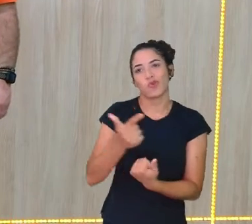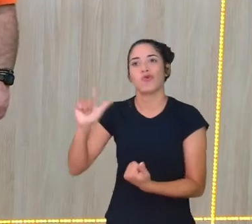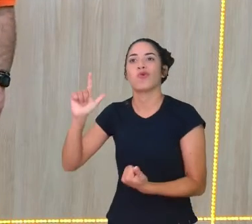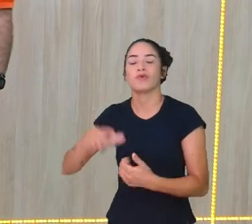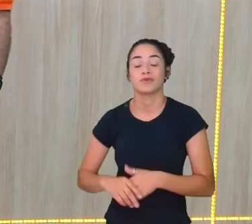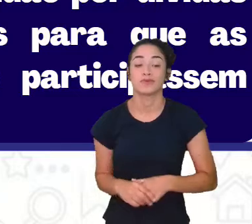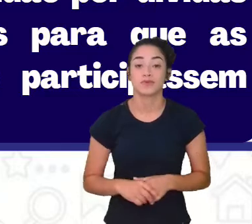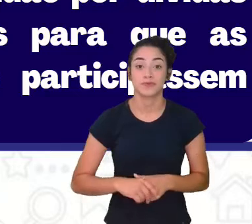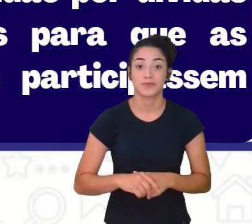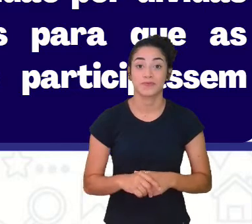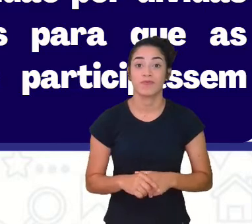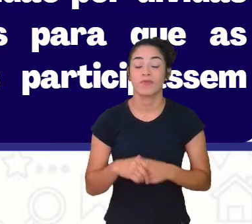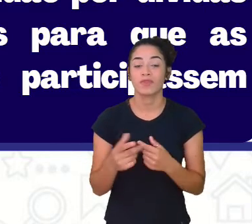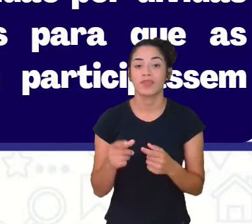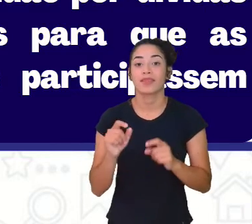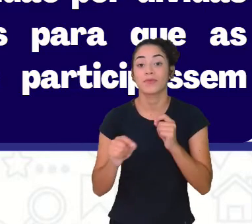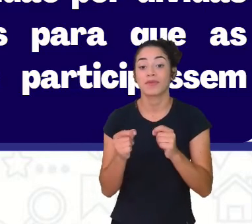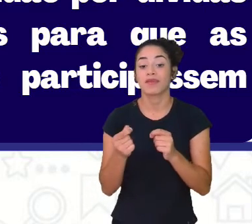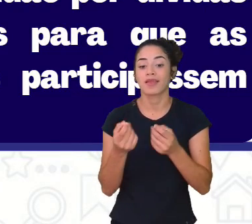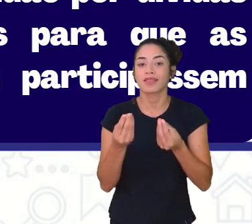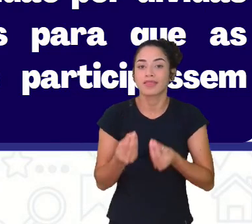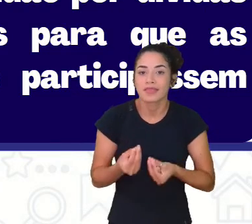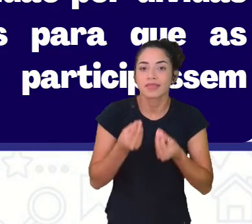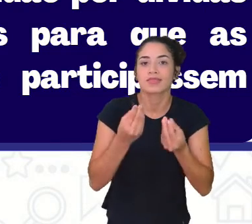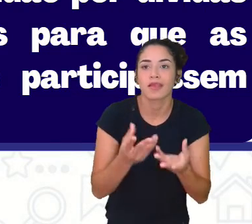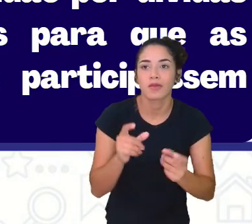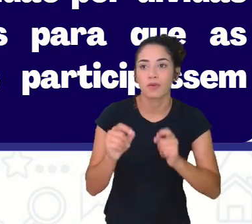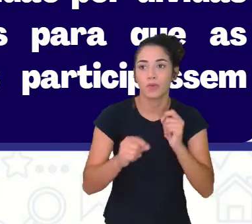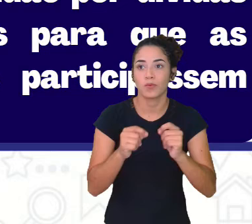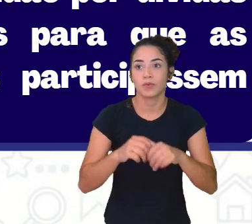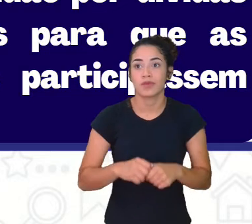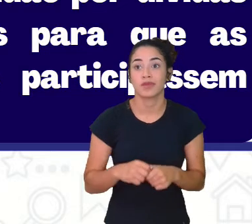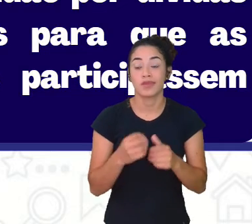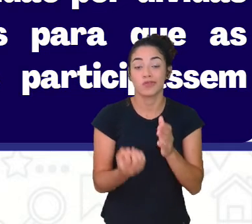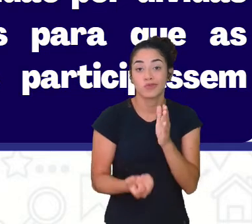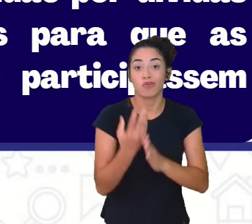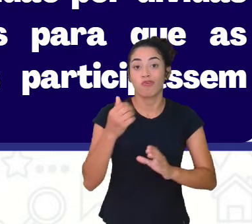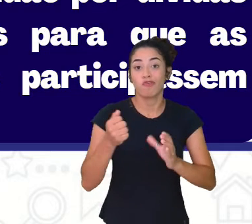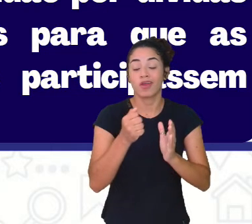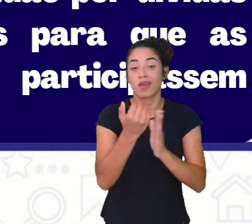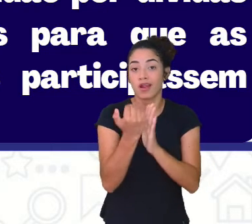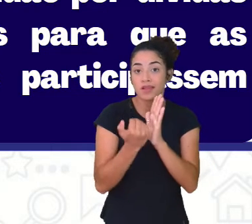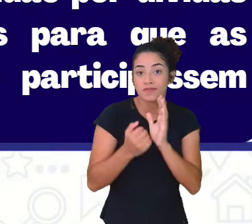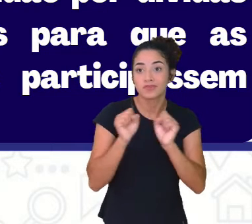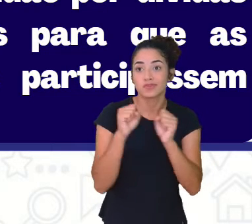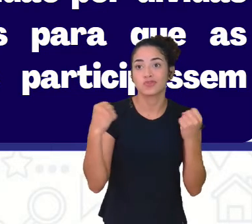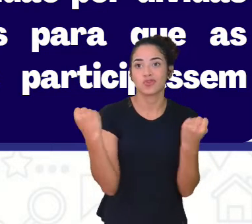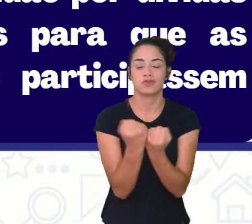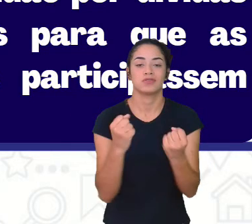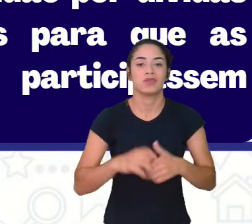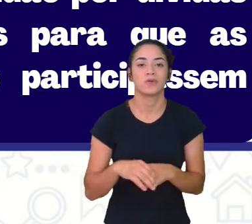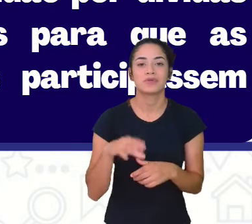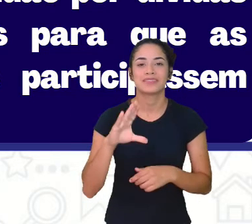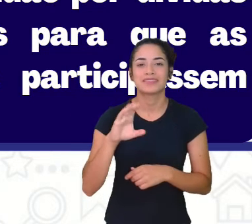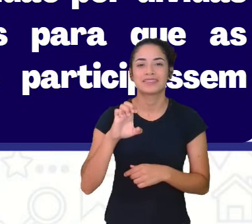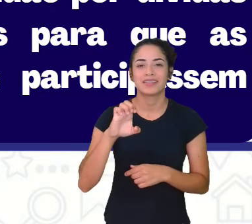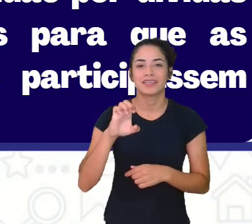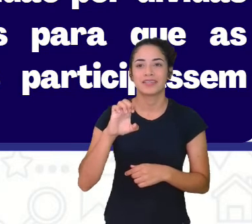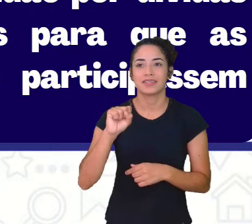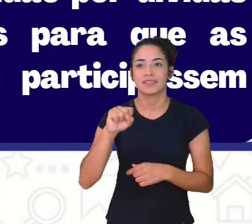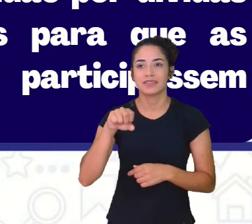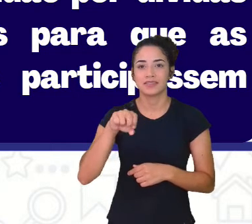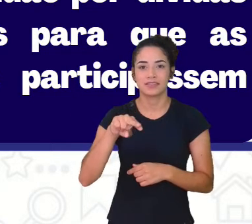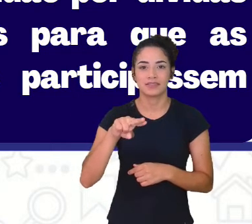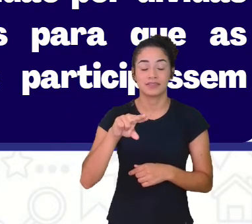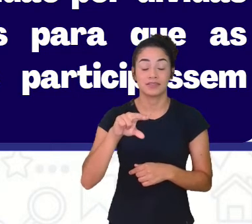aqui, que propiciou a ascensão dos demiurgos como uma nova classificação social censitária, ou seja, baseada na